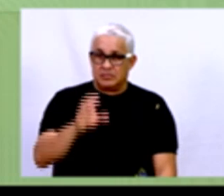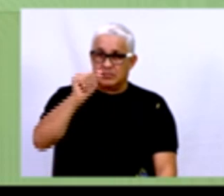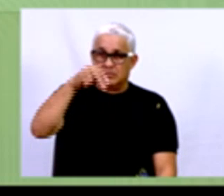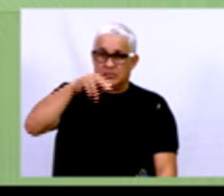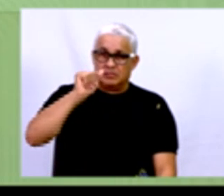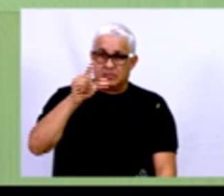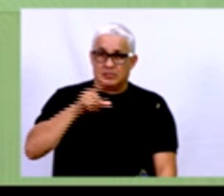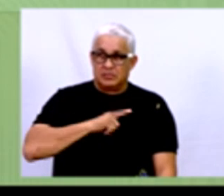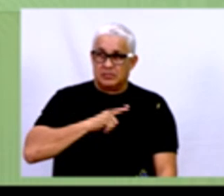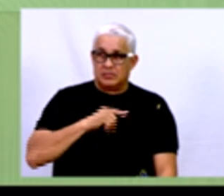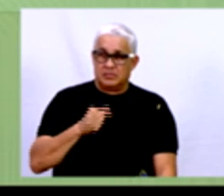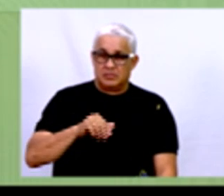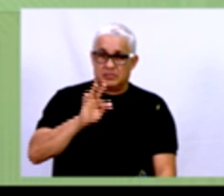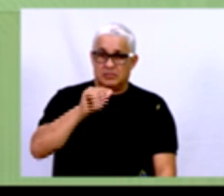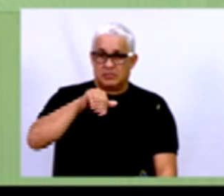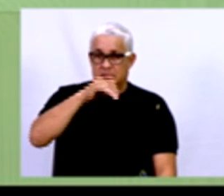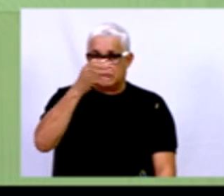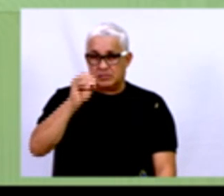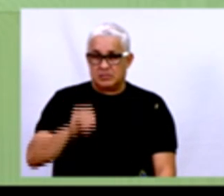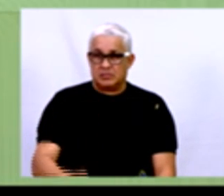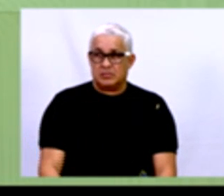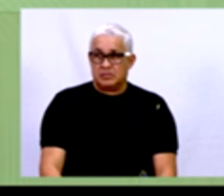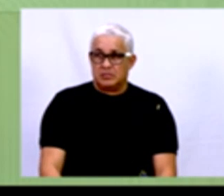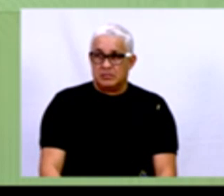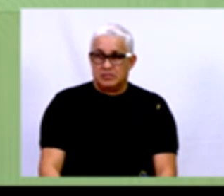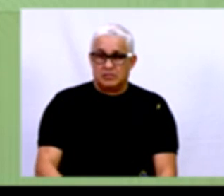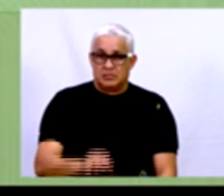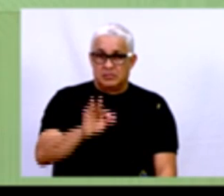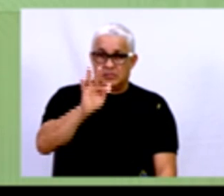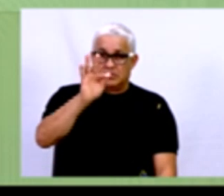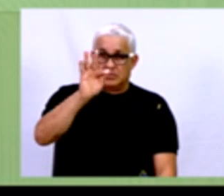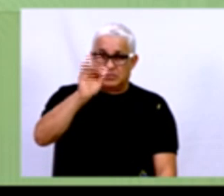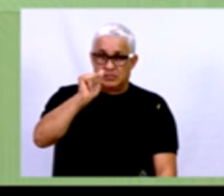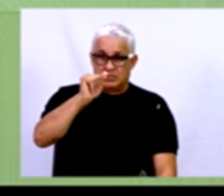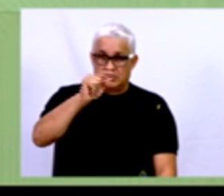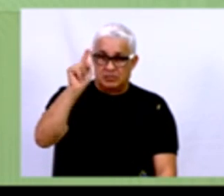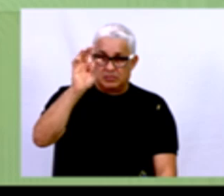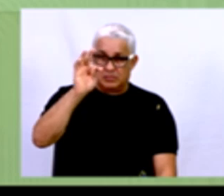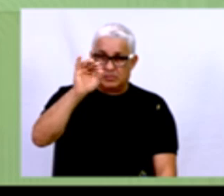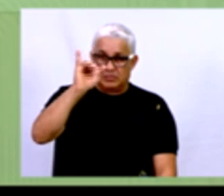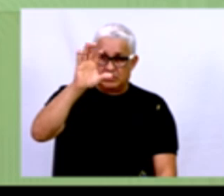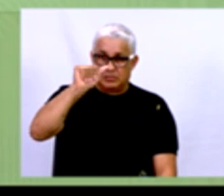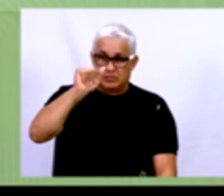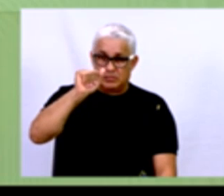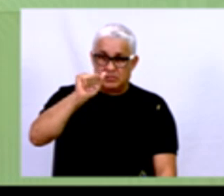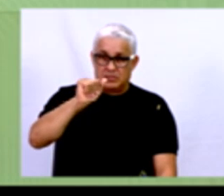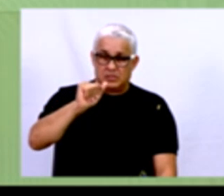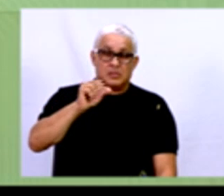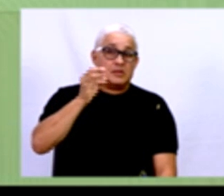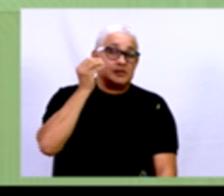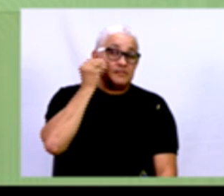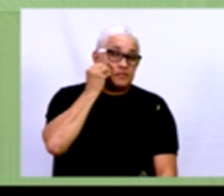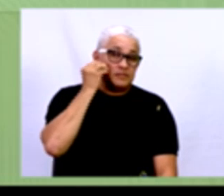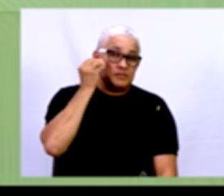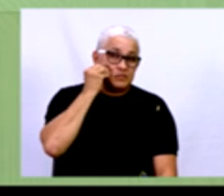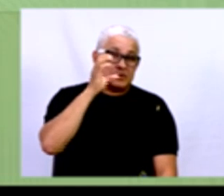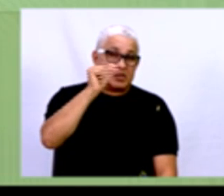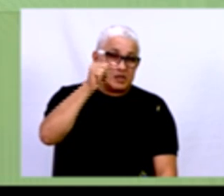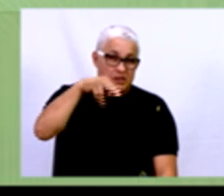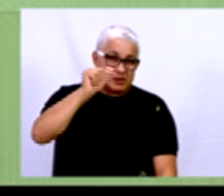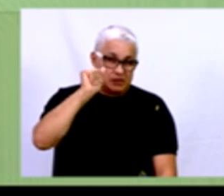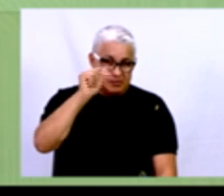priorizado, nós temos que função? A função fática, que é essa que testa o